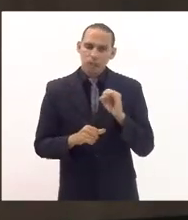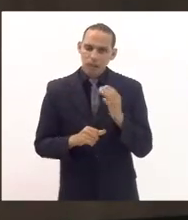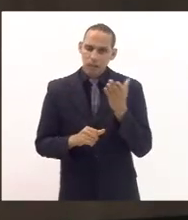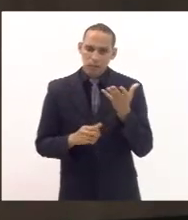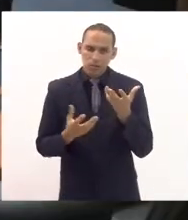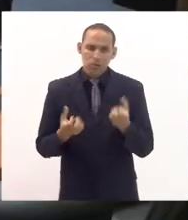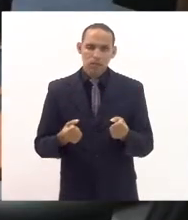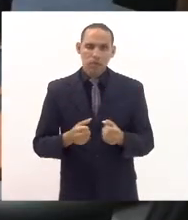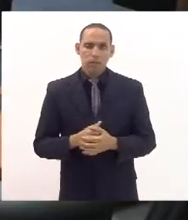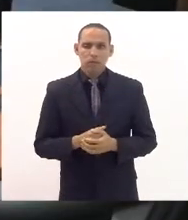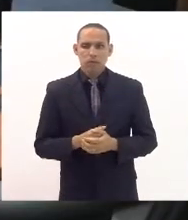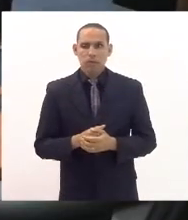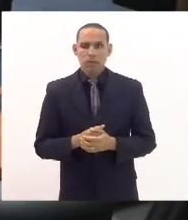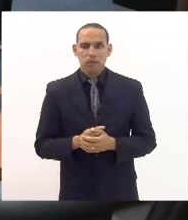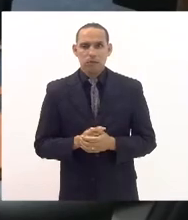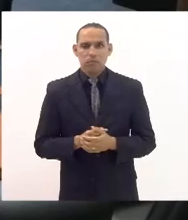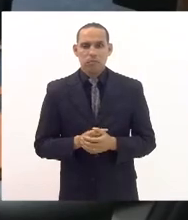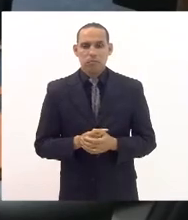presidente assim autorizar